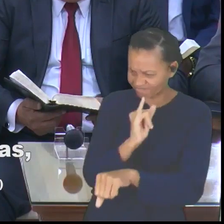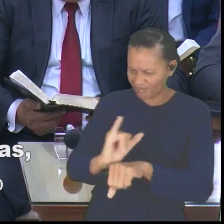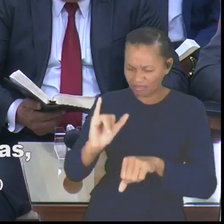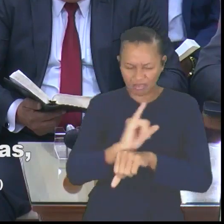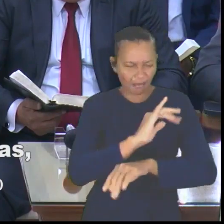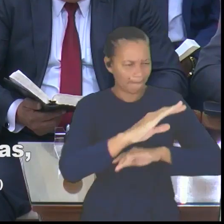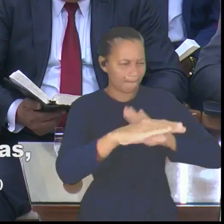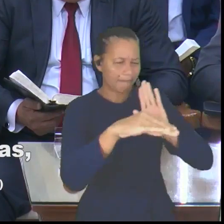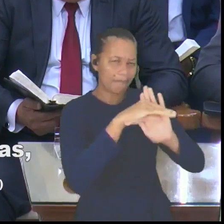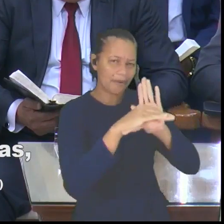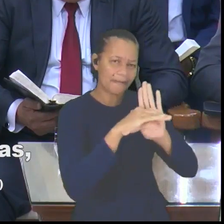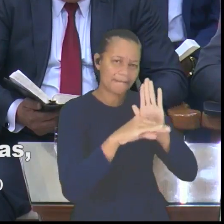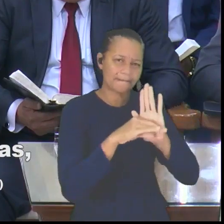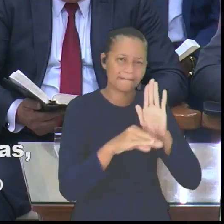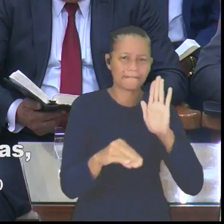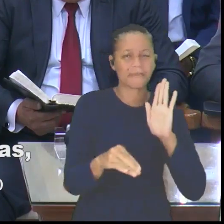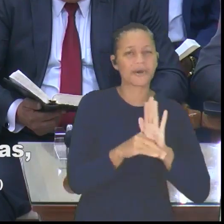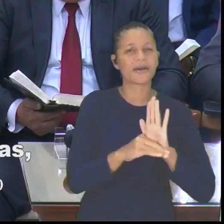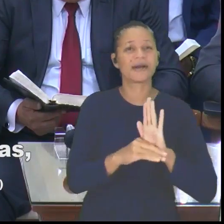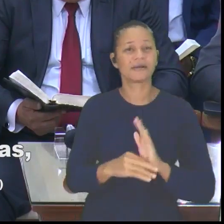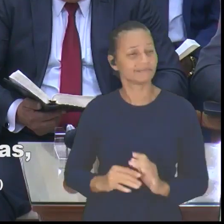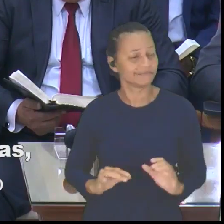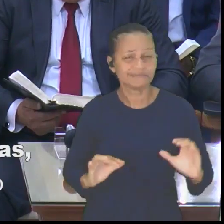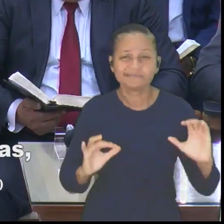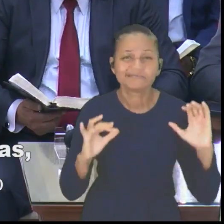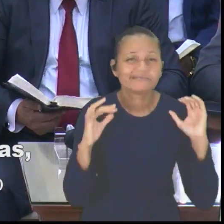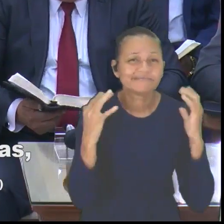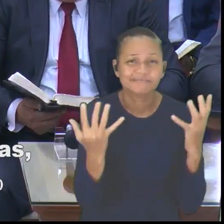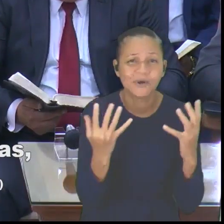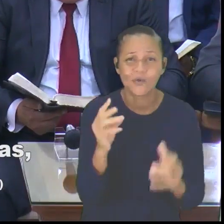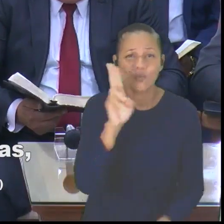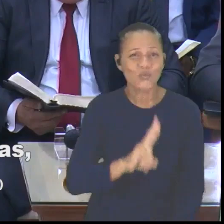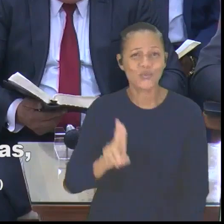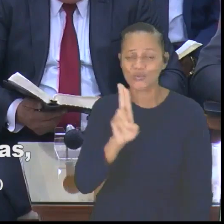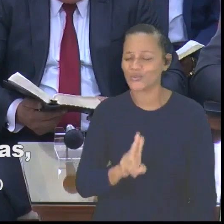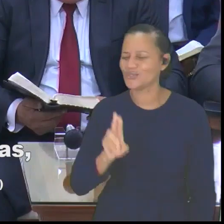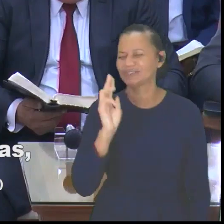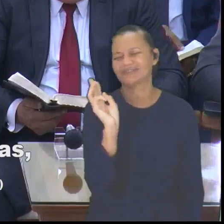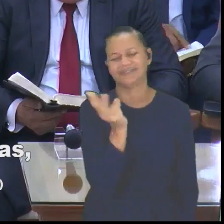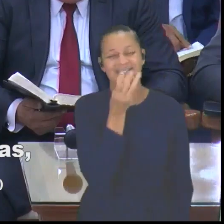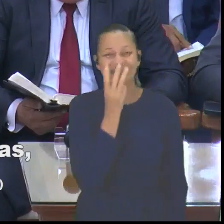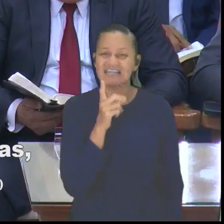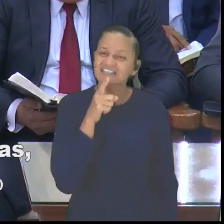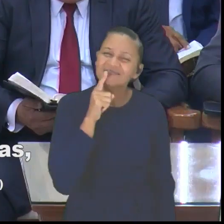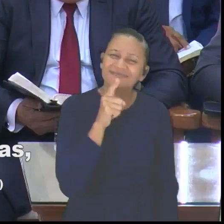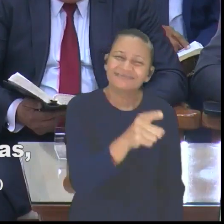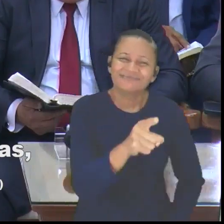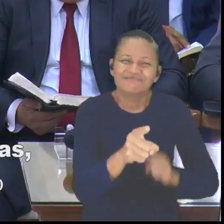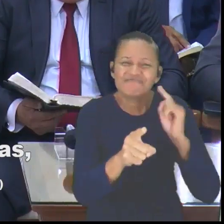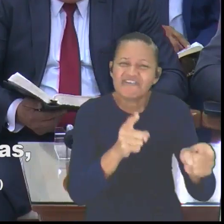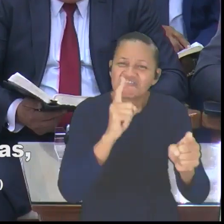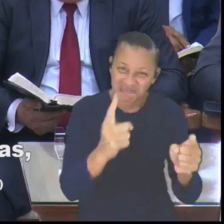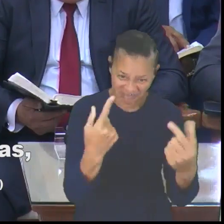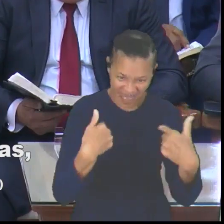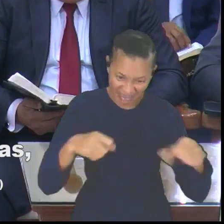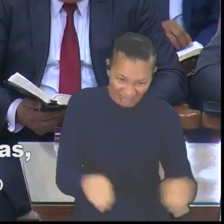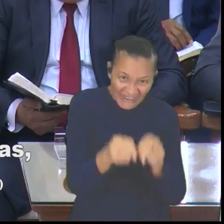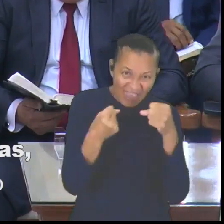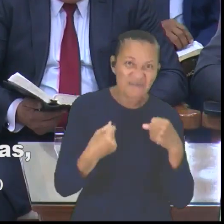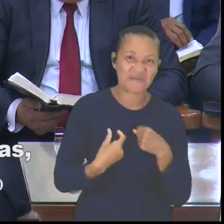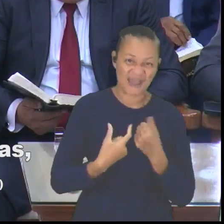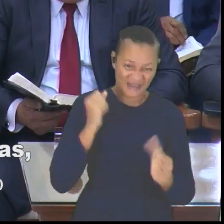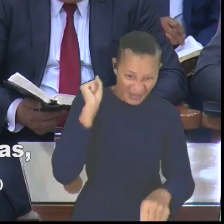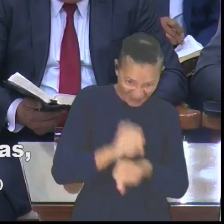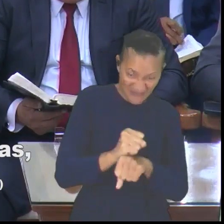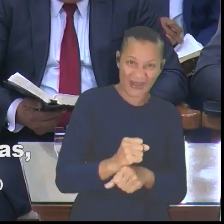planos. O Senhor está dizendo, mesmo pela boca de Isaías, mesmo que vocês criem estratégias, mesmo